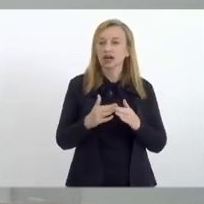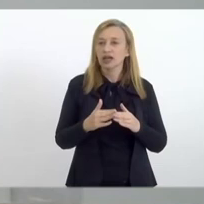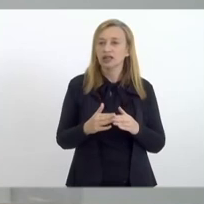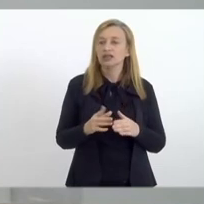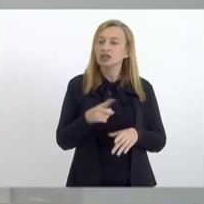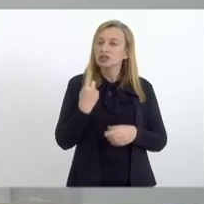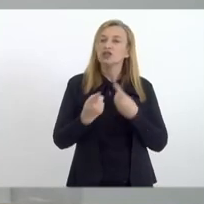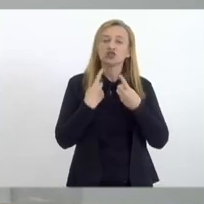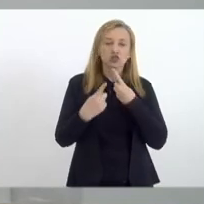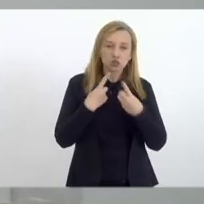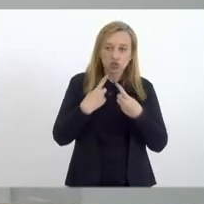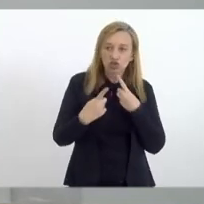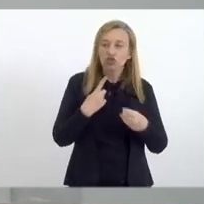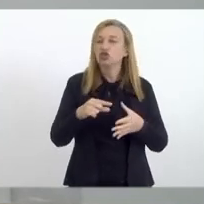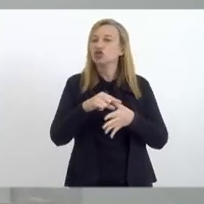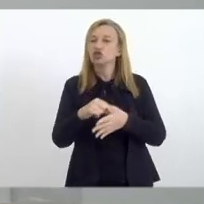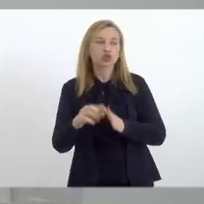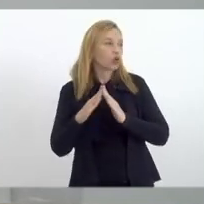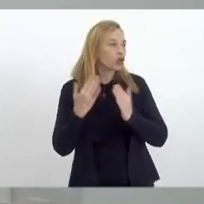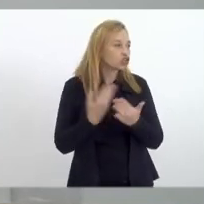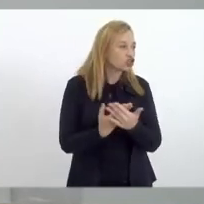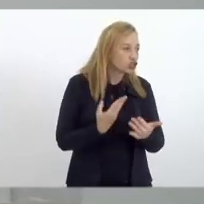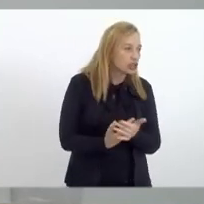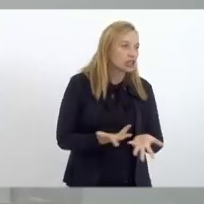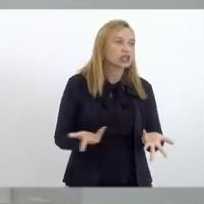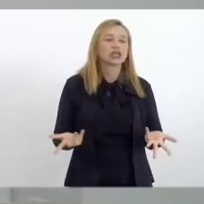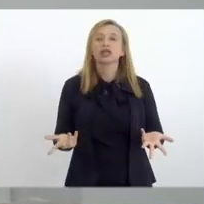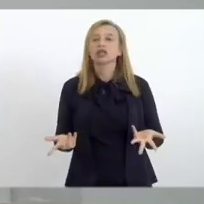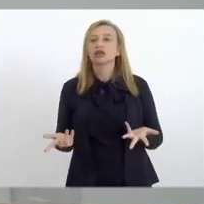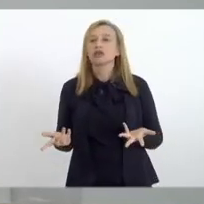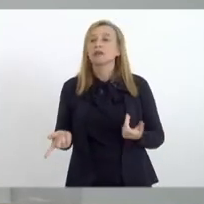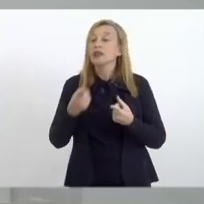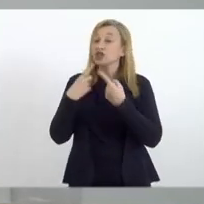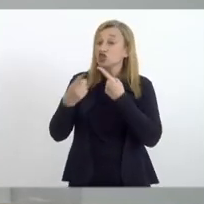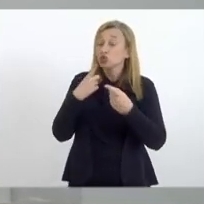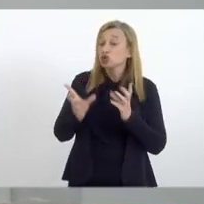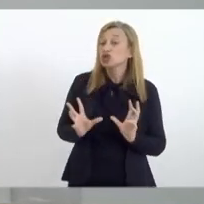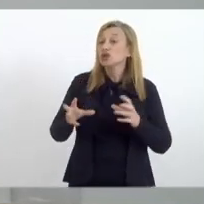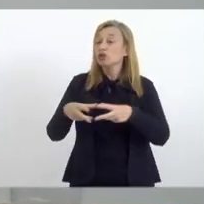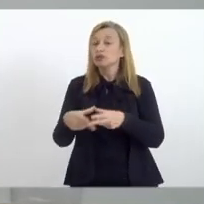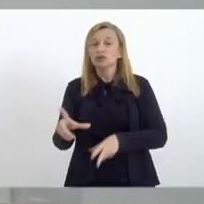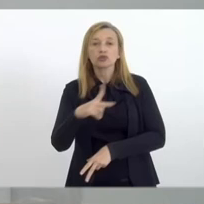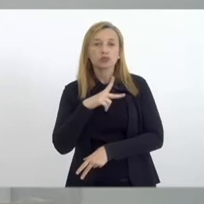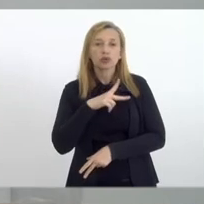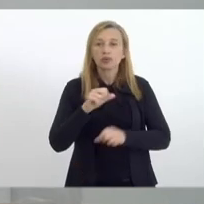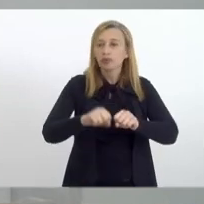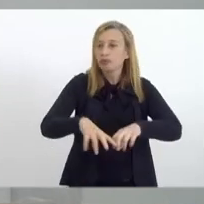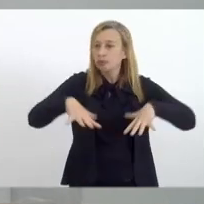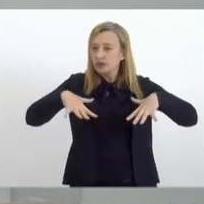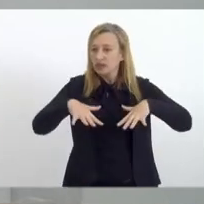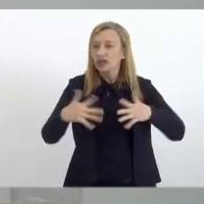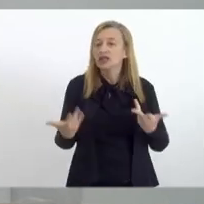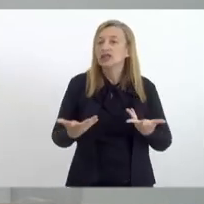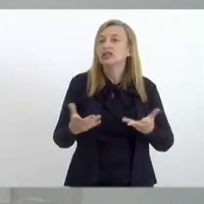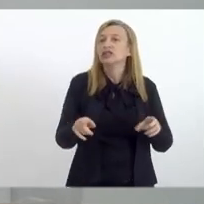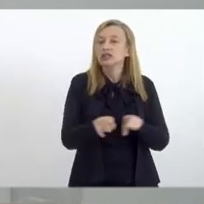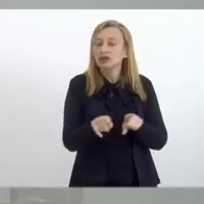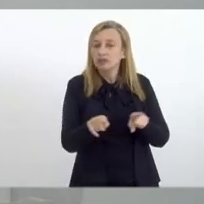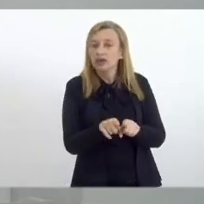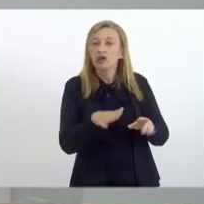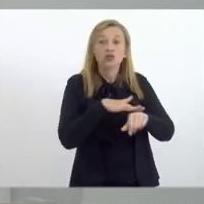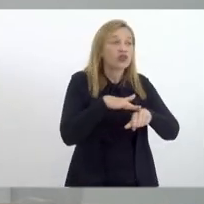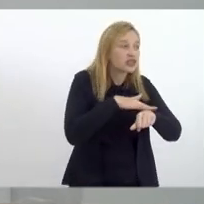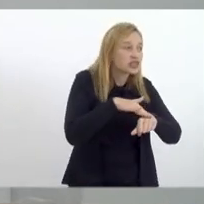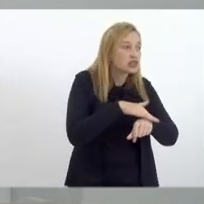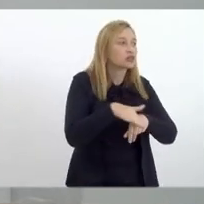gente discutir em colégio de líderes, discutir ali nas comissões e no próprio plenário, muitas vezes convencendo o deputado de